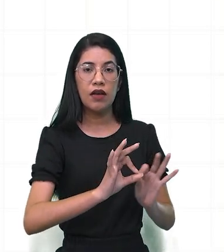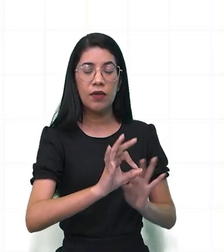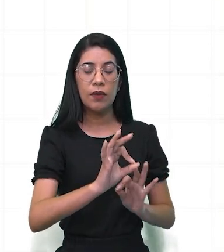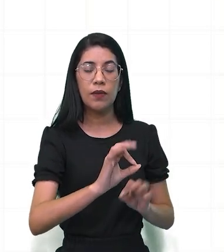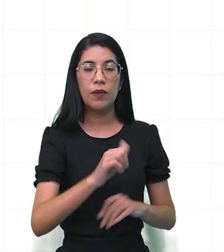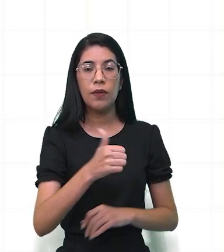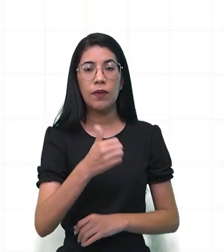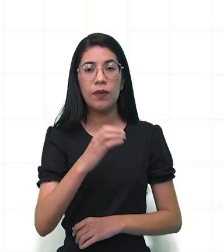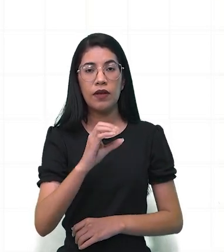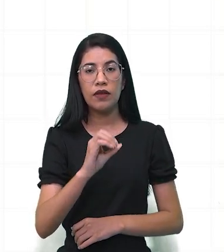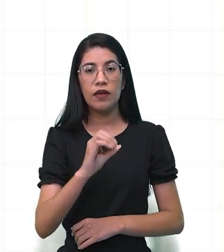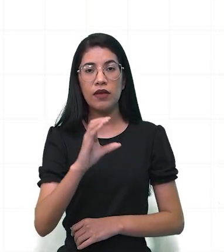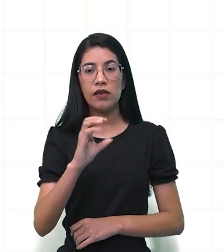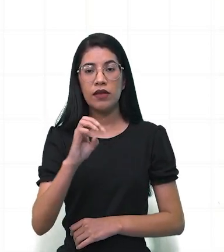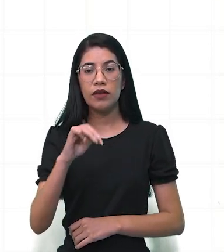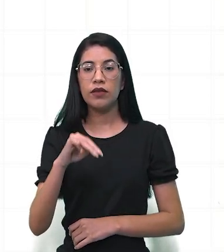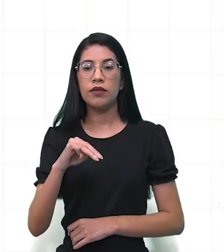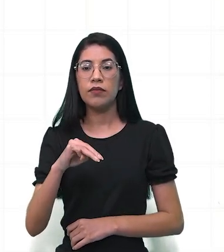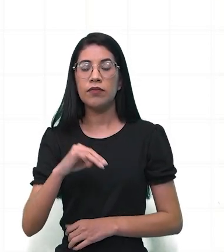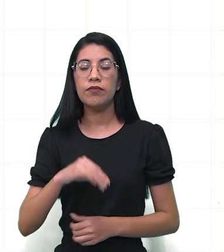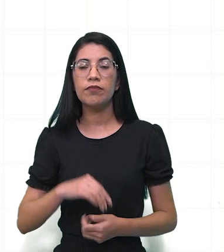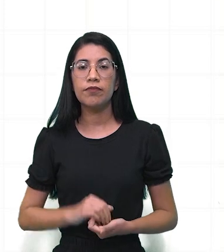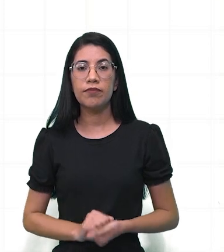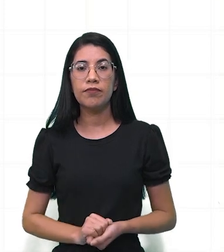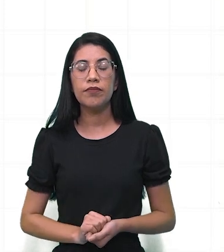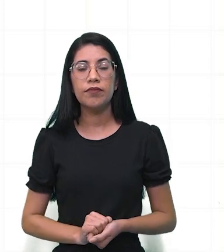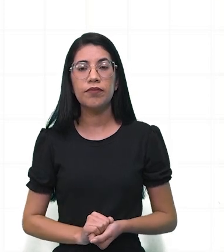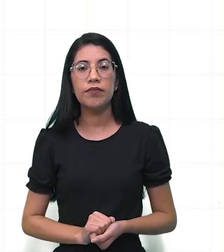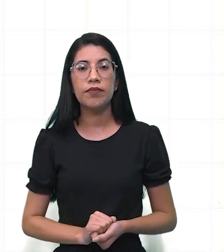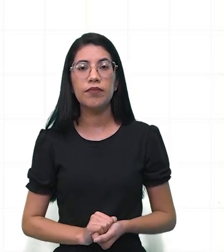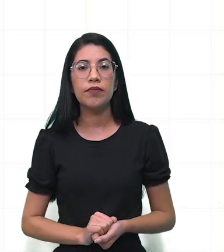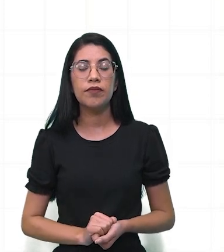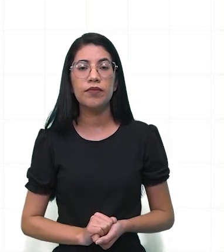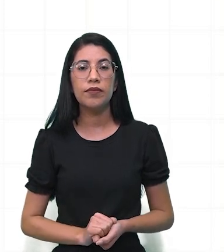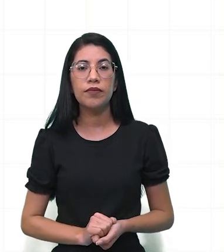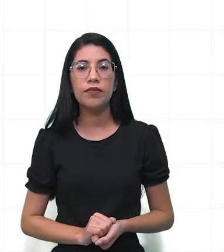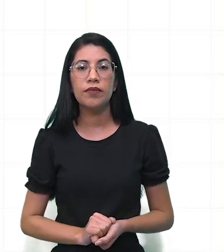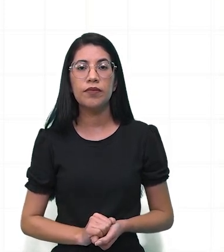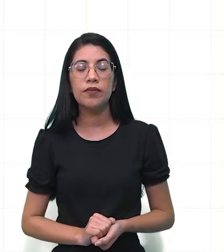10 centímetros, ok? Bom, para eu